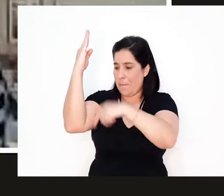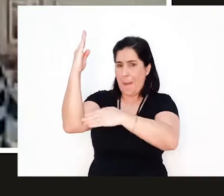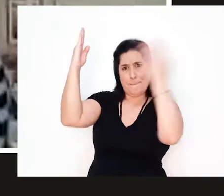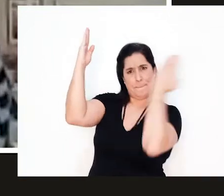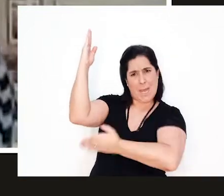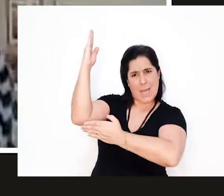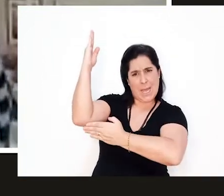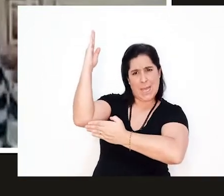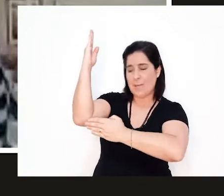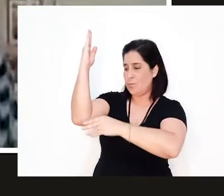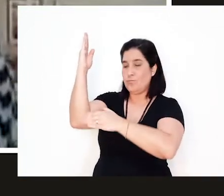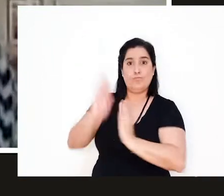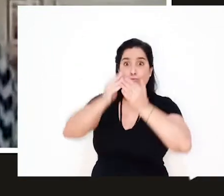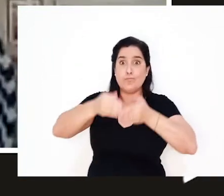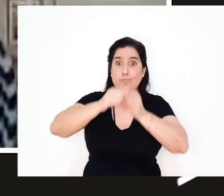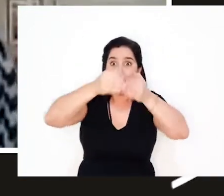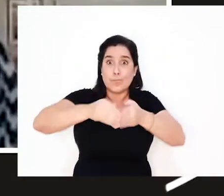cortou o cabo da canoa.